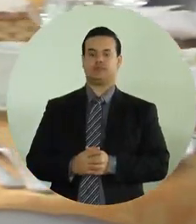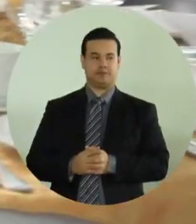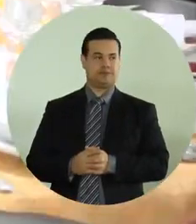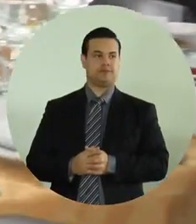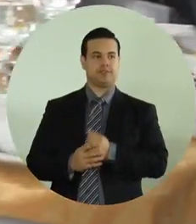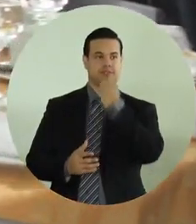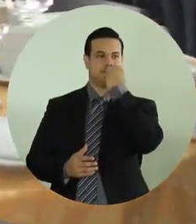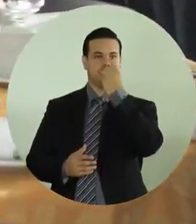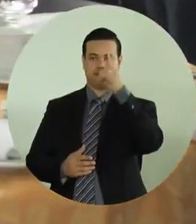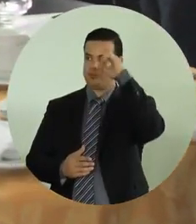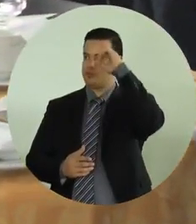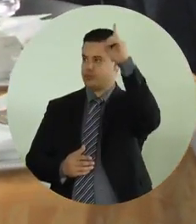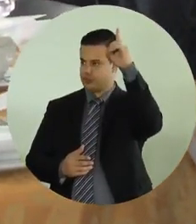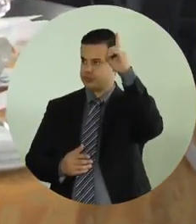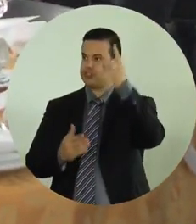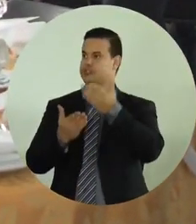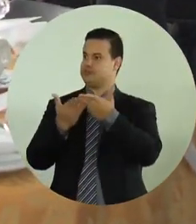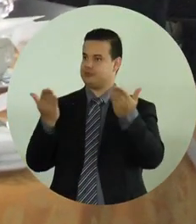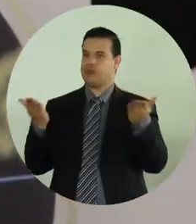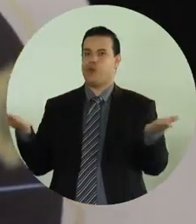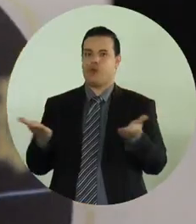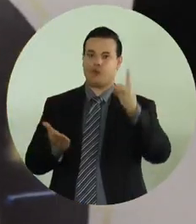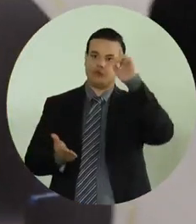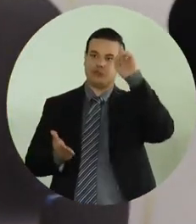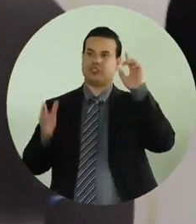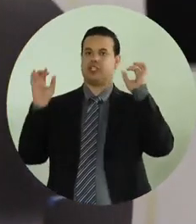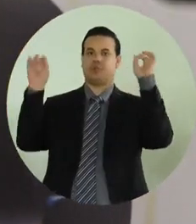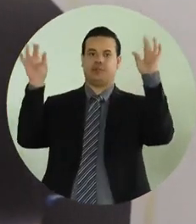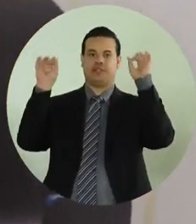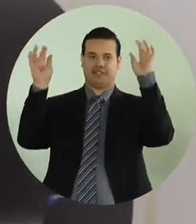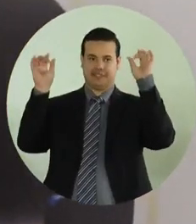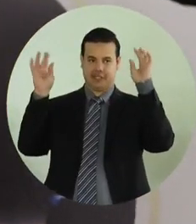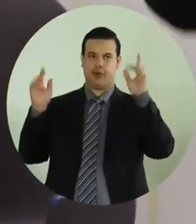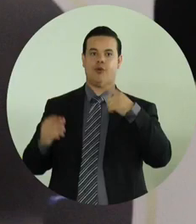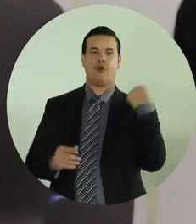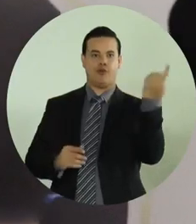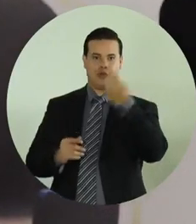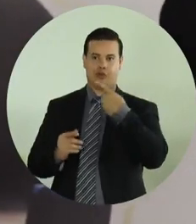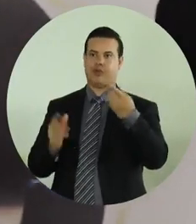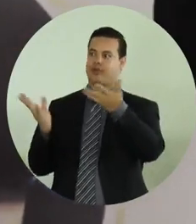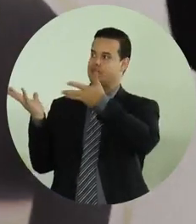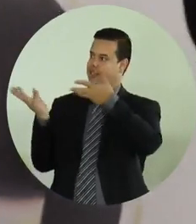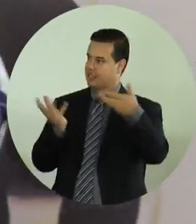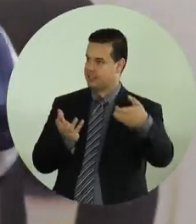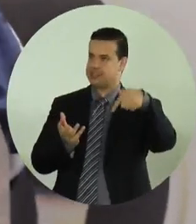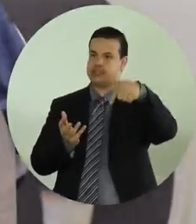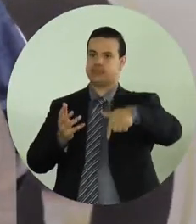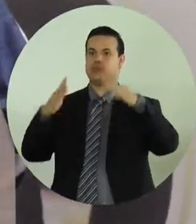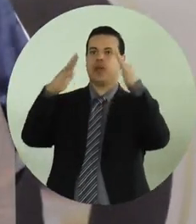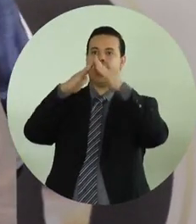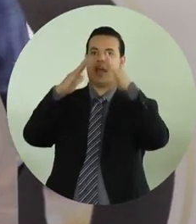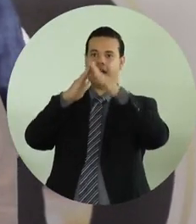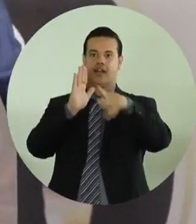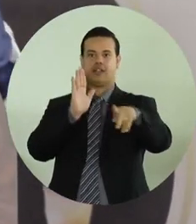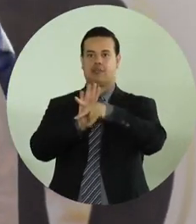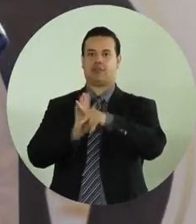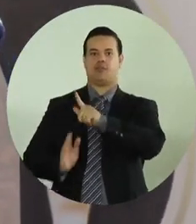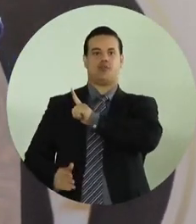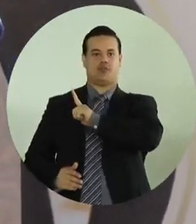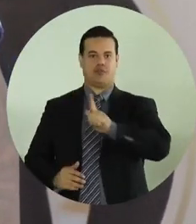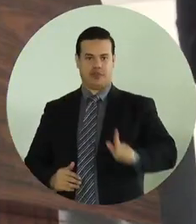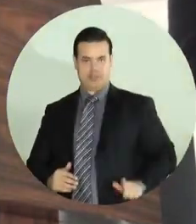Hoje é um dia muito especial, muito especial. Nós estamos sendo recebidos aqui na casa do governador Geraldo